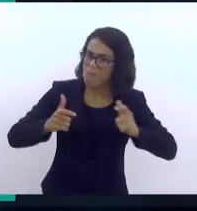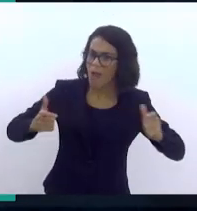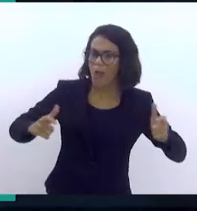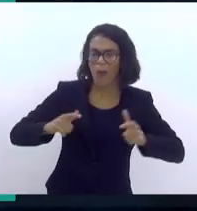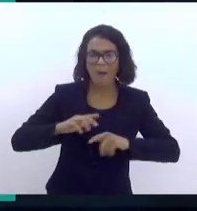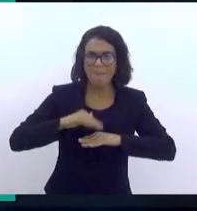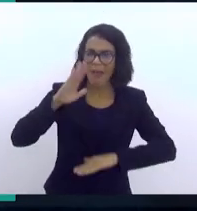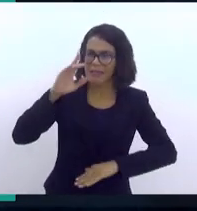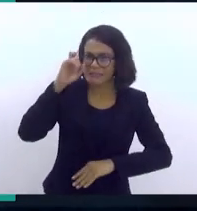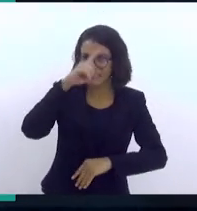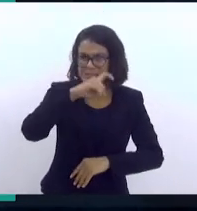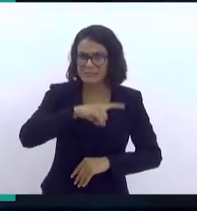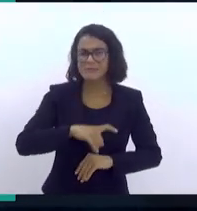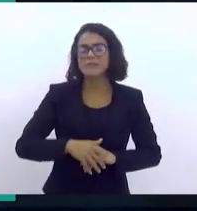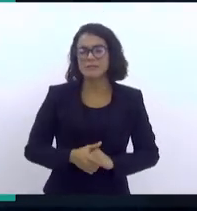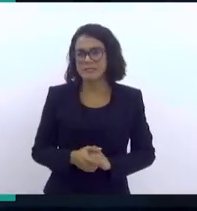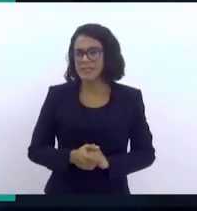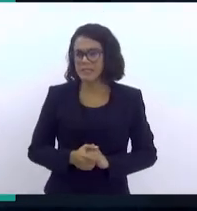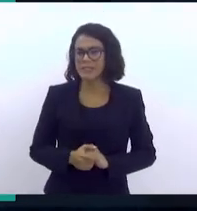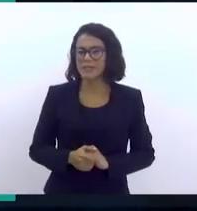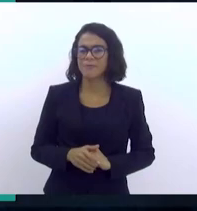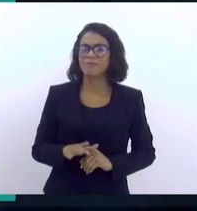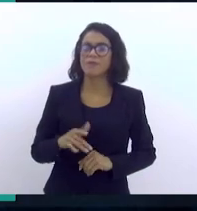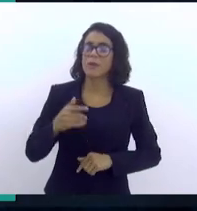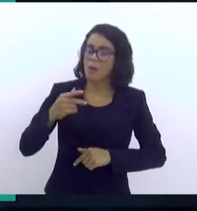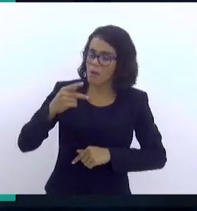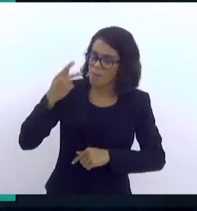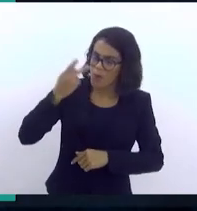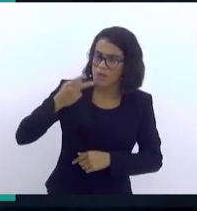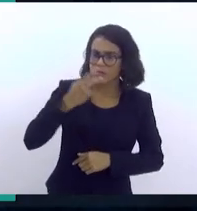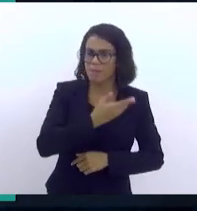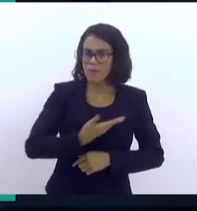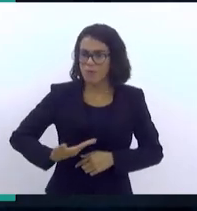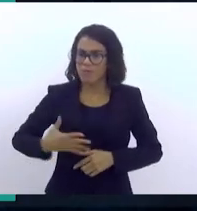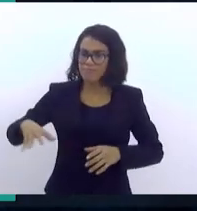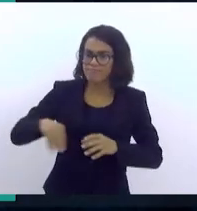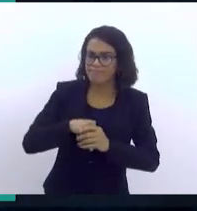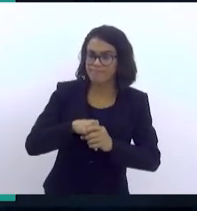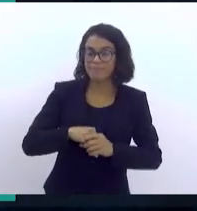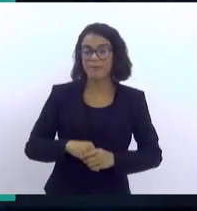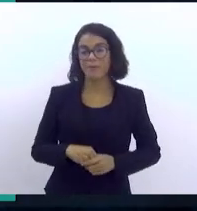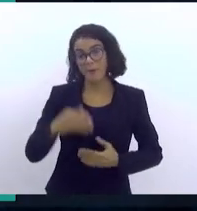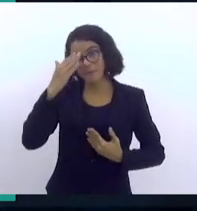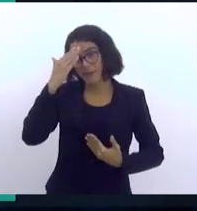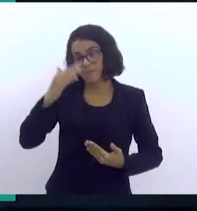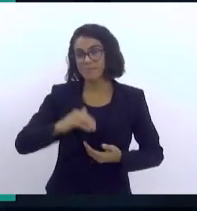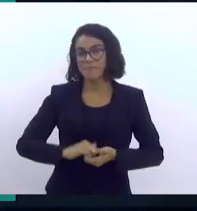complexo e que exige políticas públicas Integradas é isso obrigada